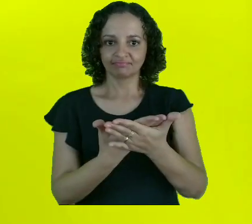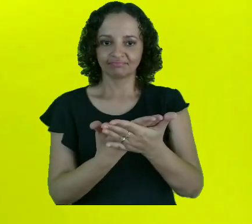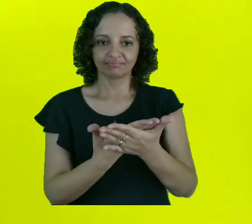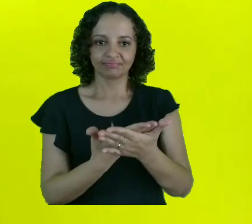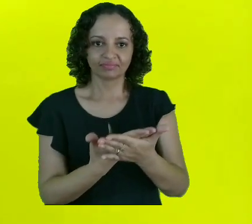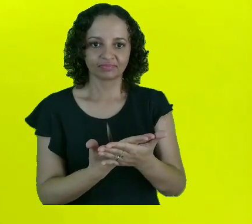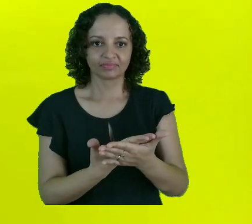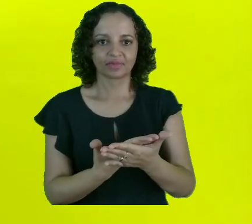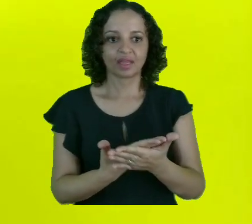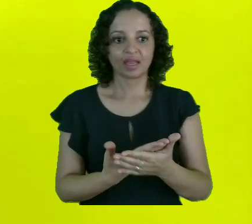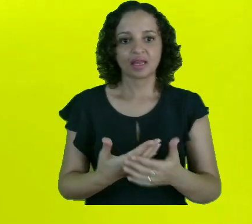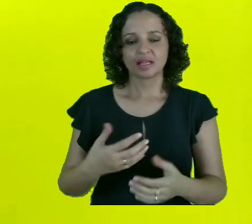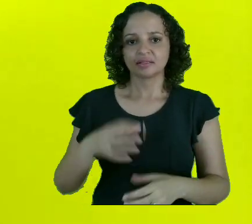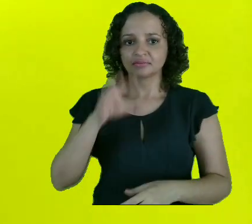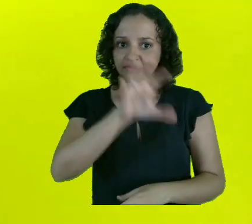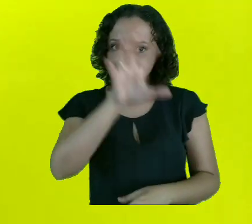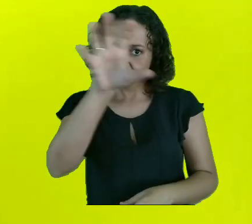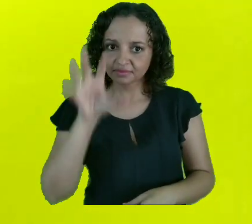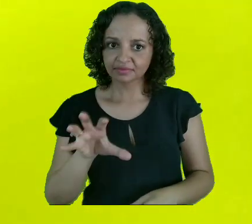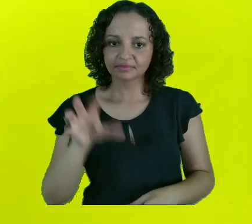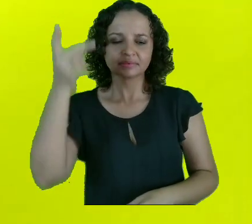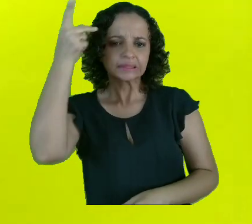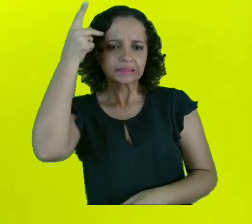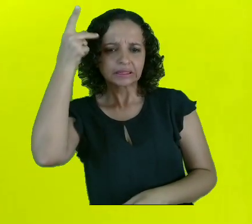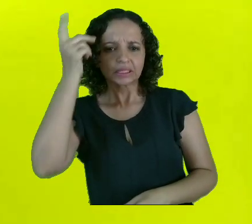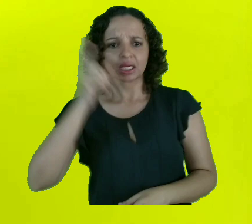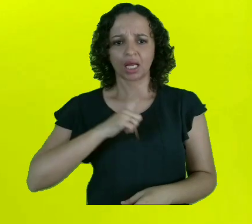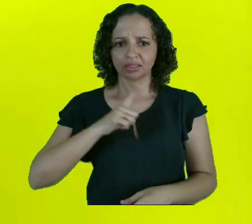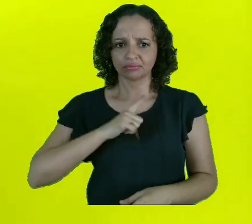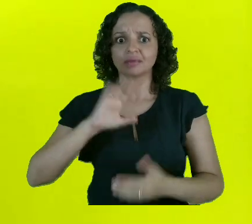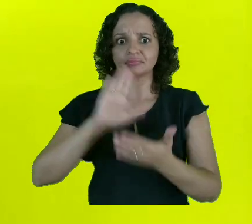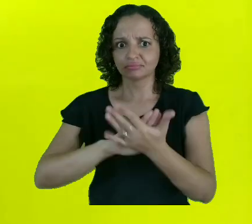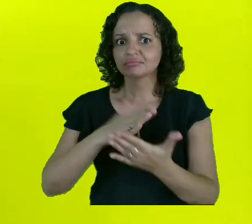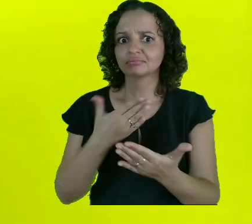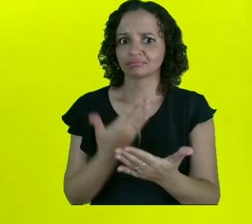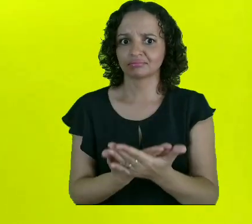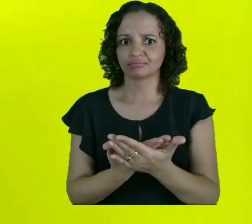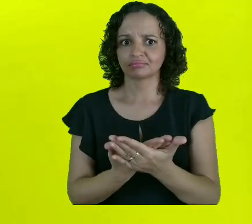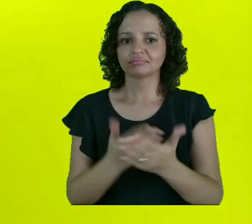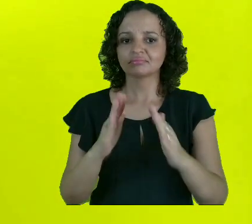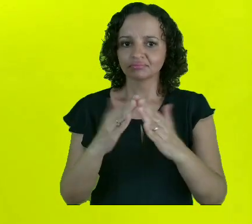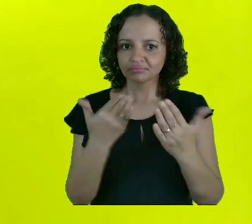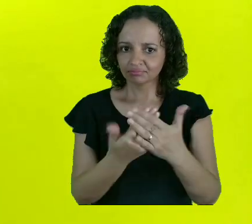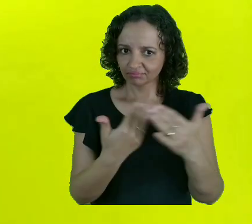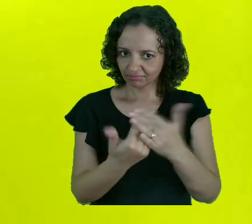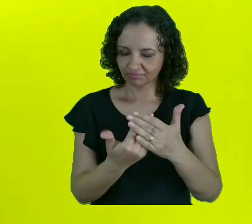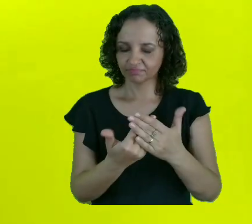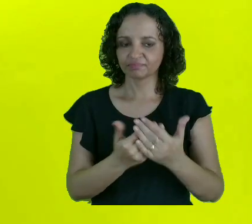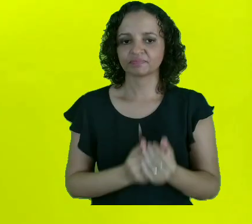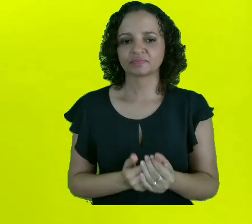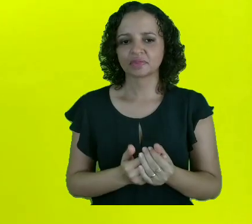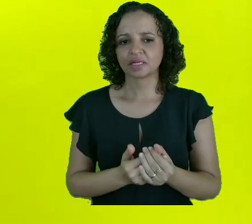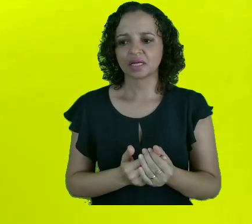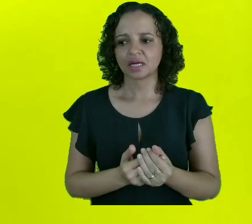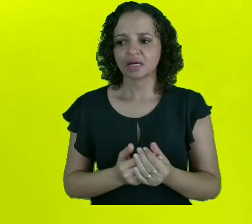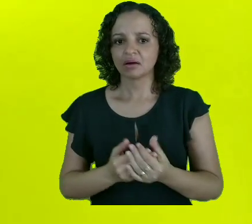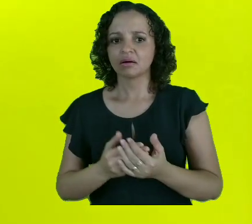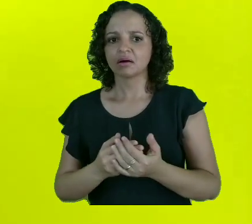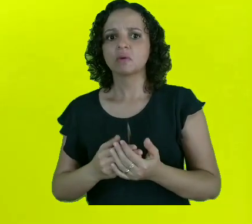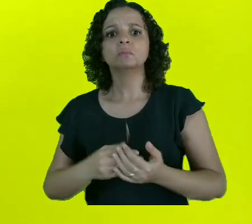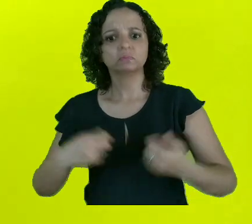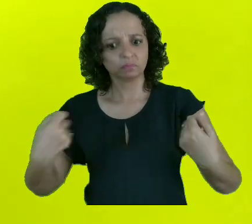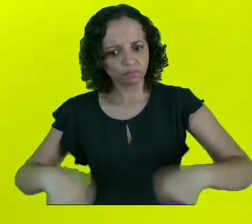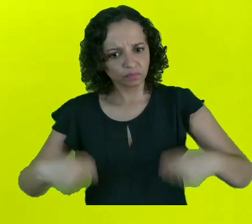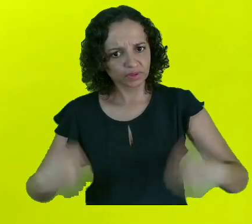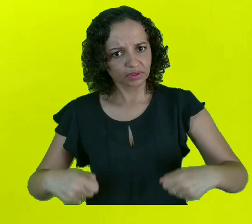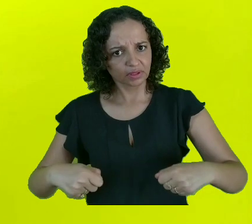Libras. Né? No estado de São Paulo, nós temos o interlocutor. E essa pessoa precisa ser muito valorizada dentro